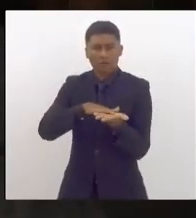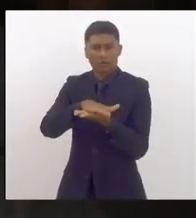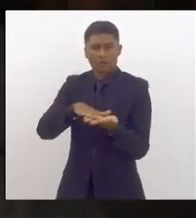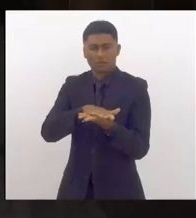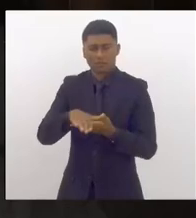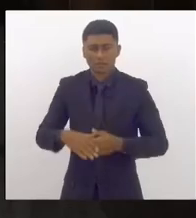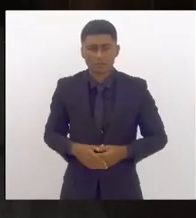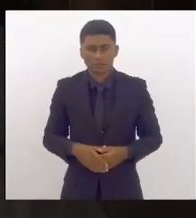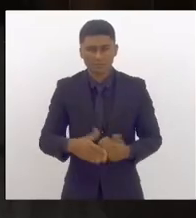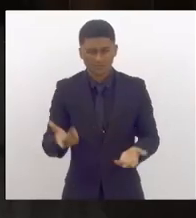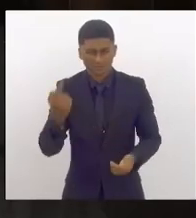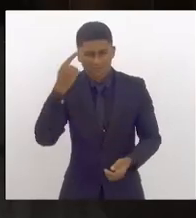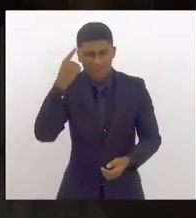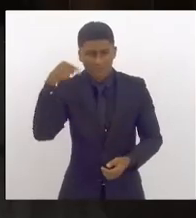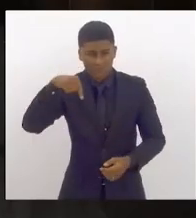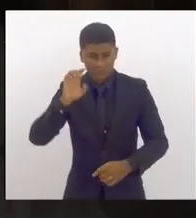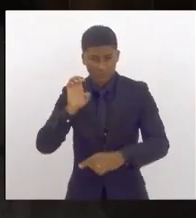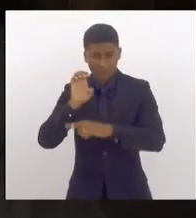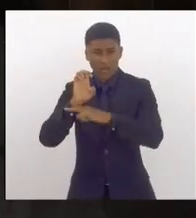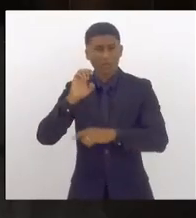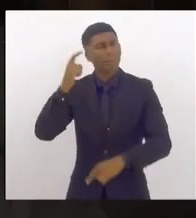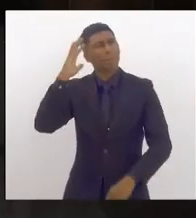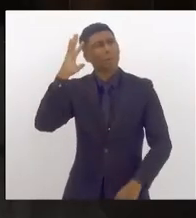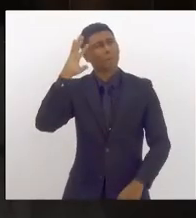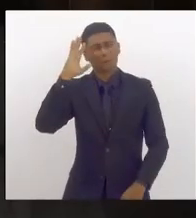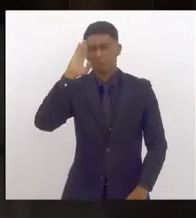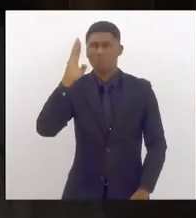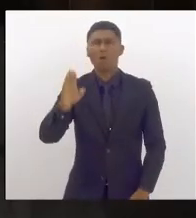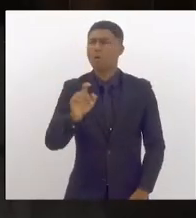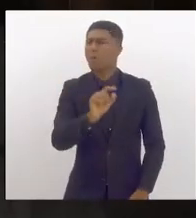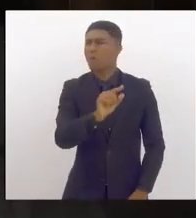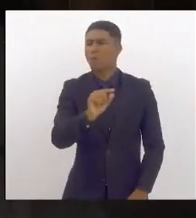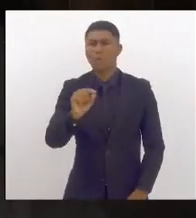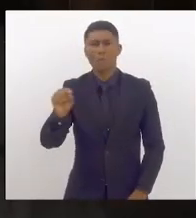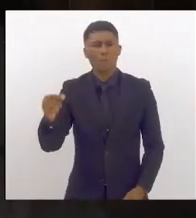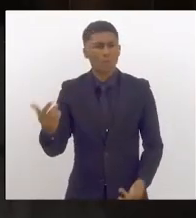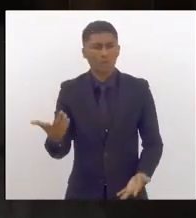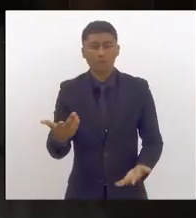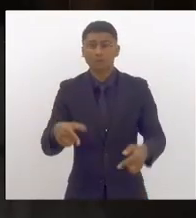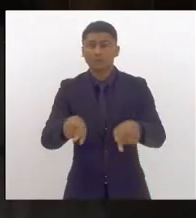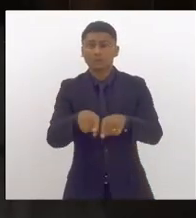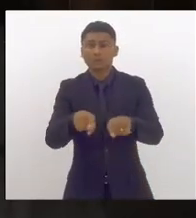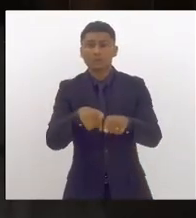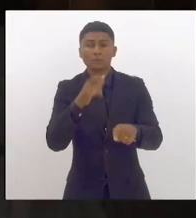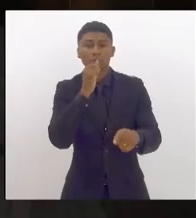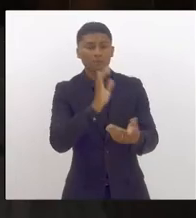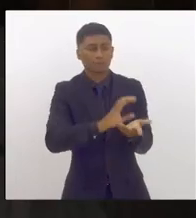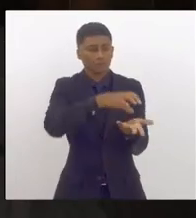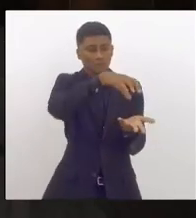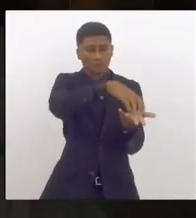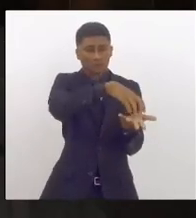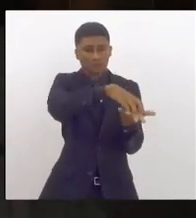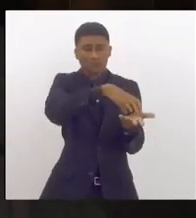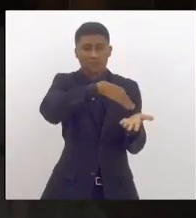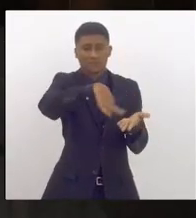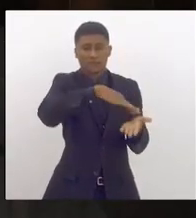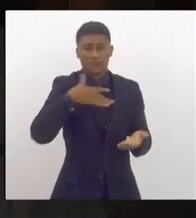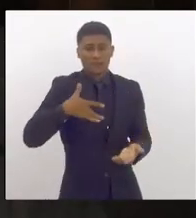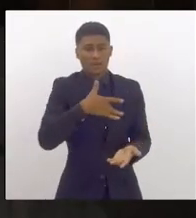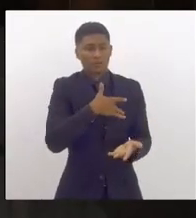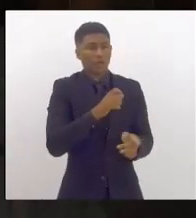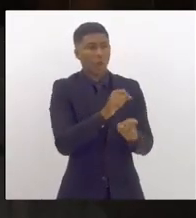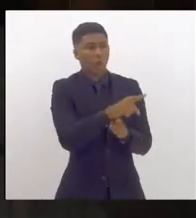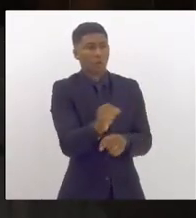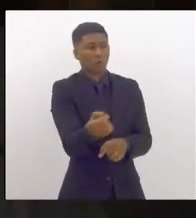e qual era a prioridade deste estado em relação ao aluguel de uma nova sede para secretaria de saúde por